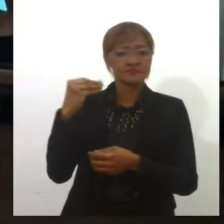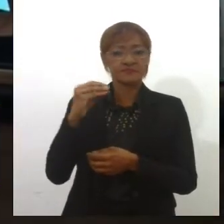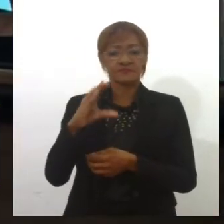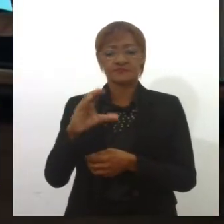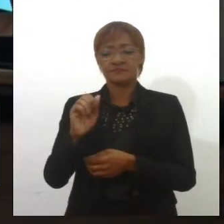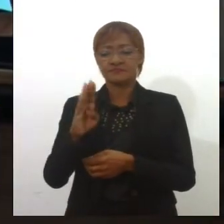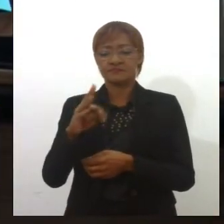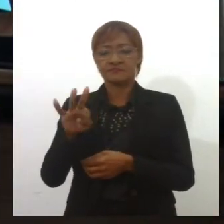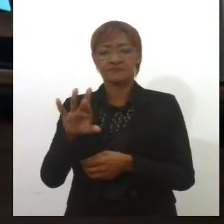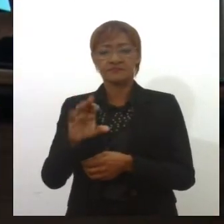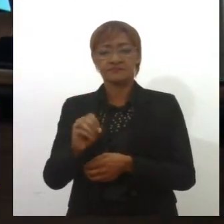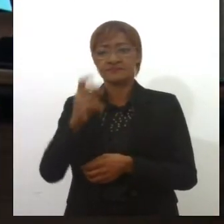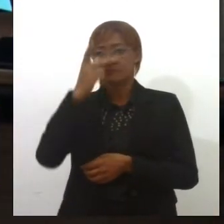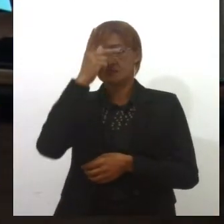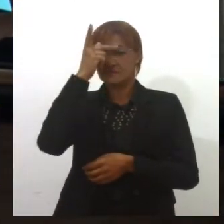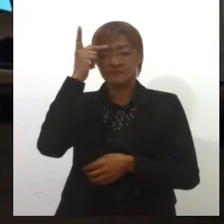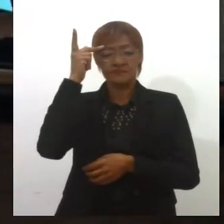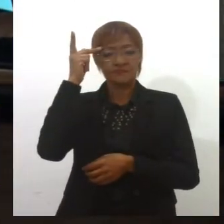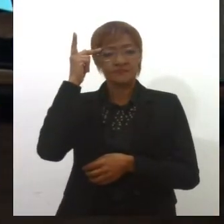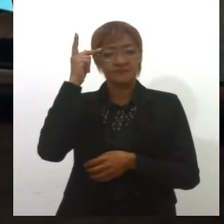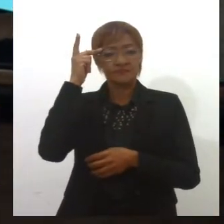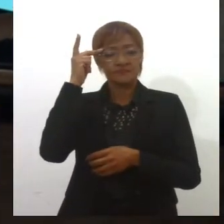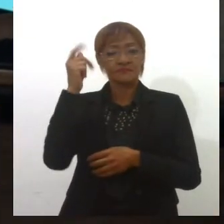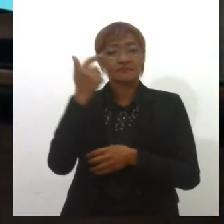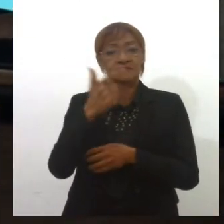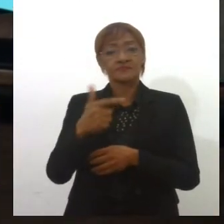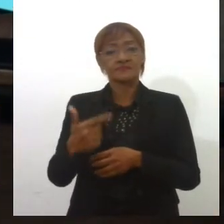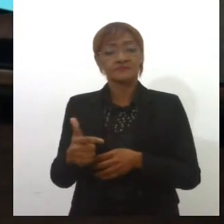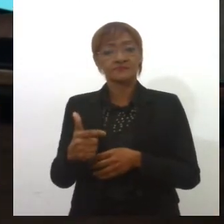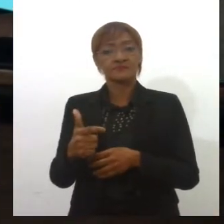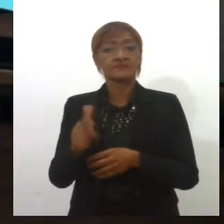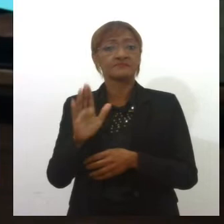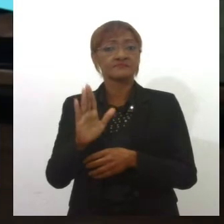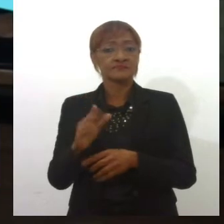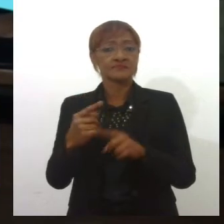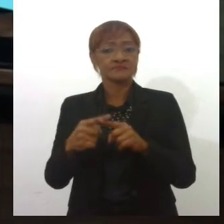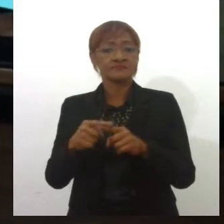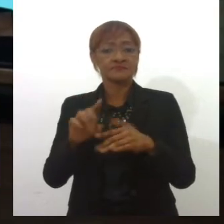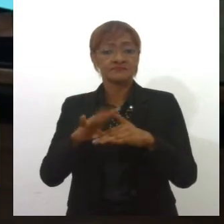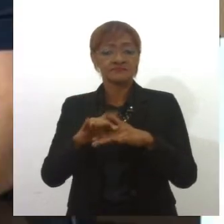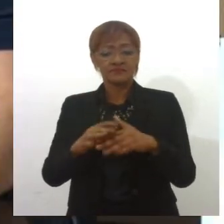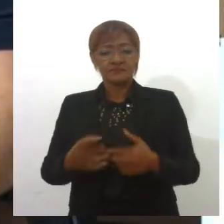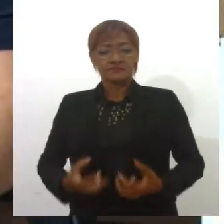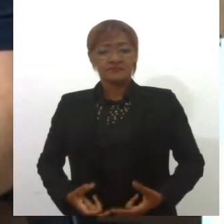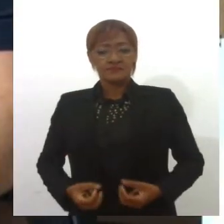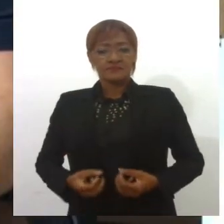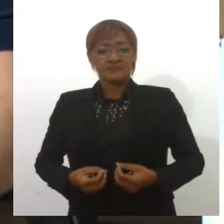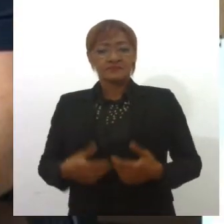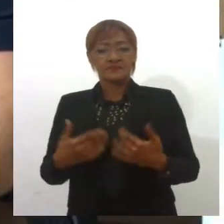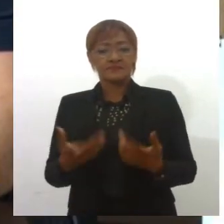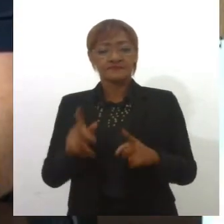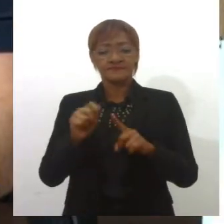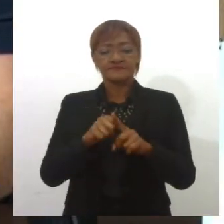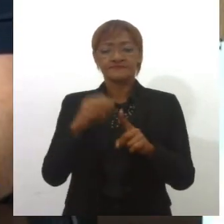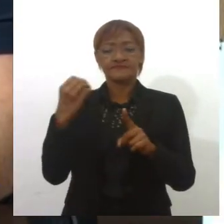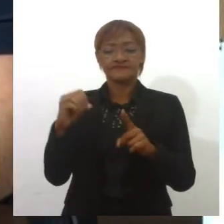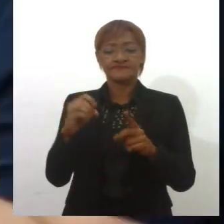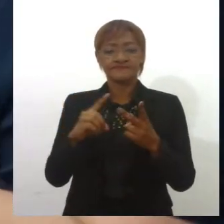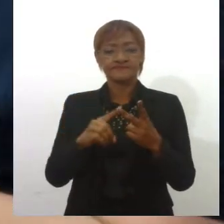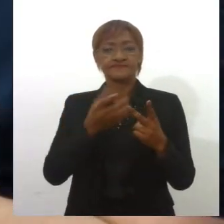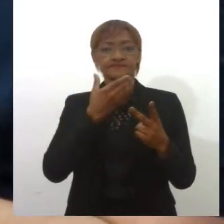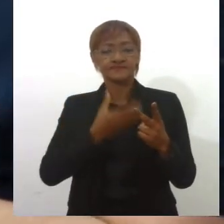para pessoas que perderam os cabelos em decorrência do tratamento de câncer. A campanha será focada nos meses de outubro e